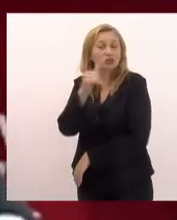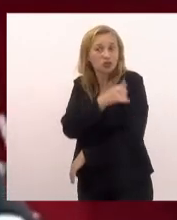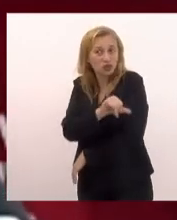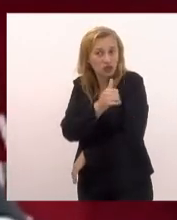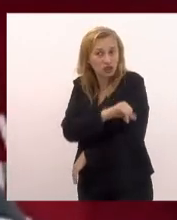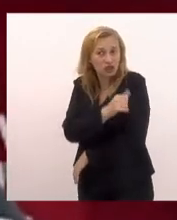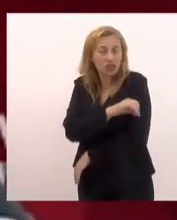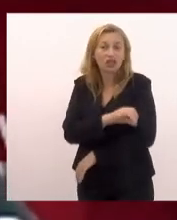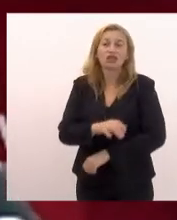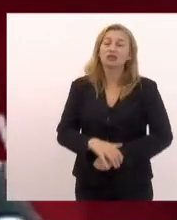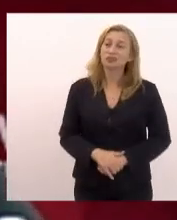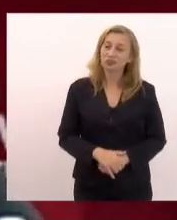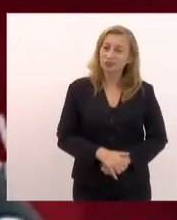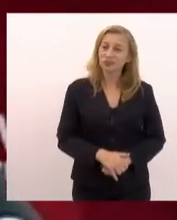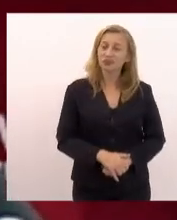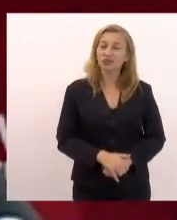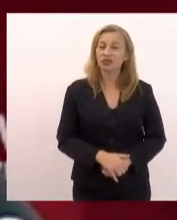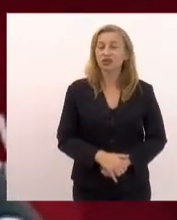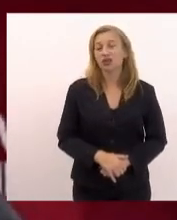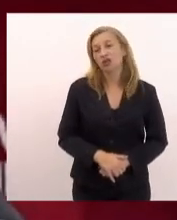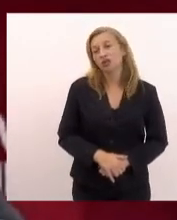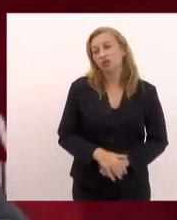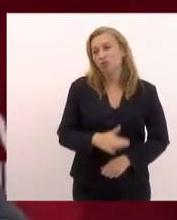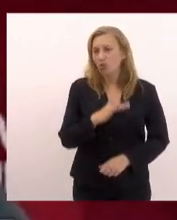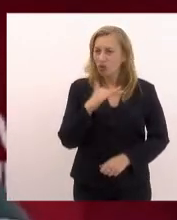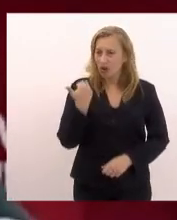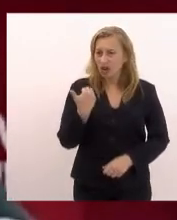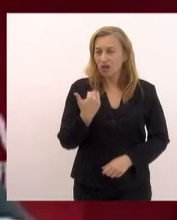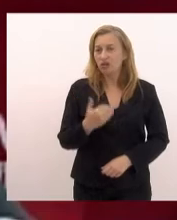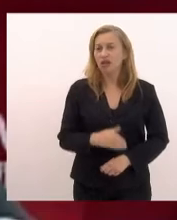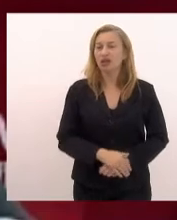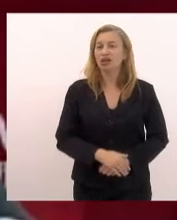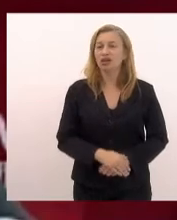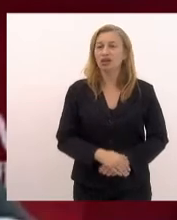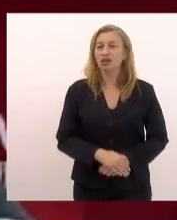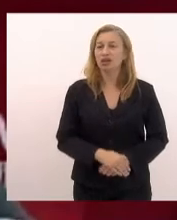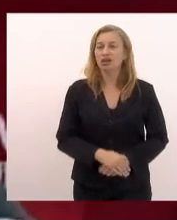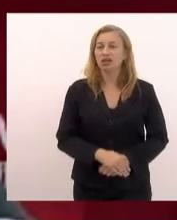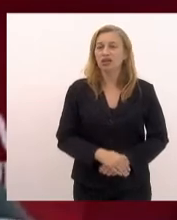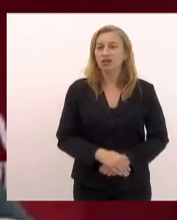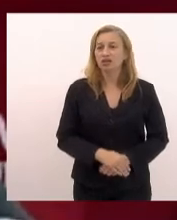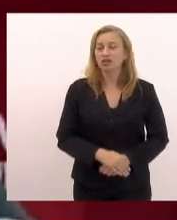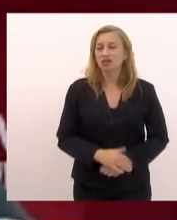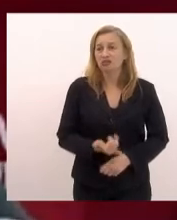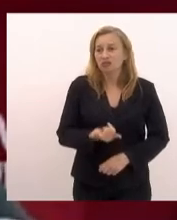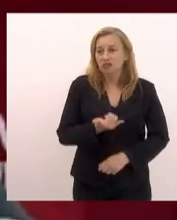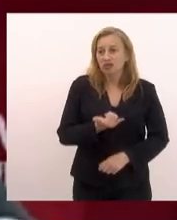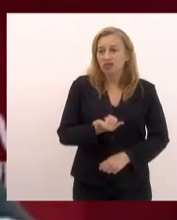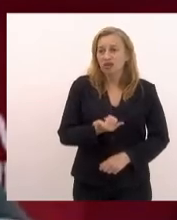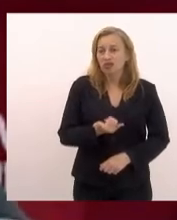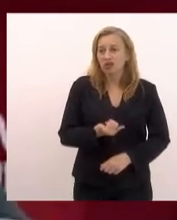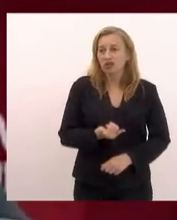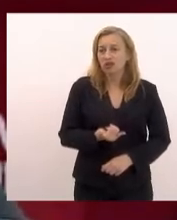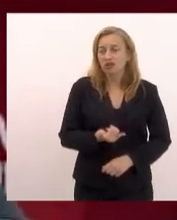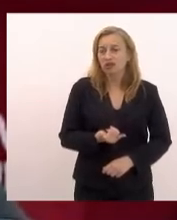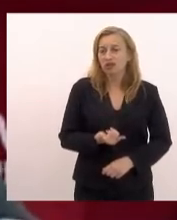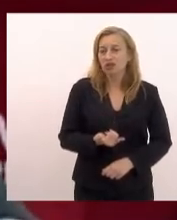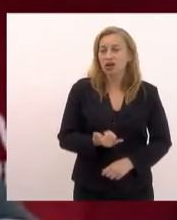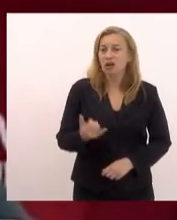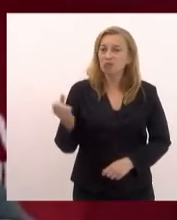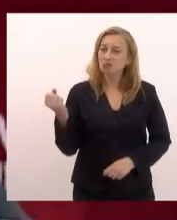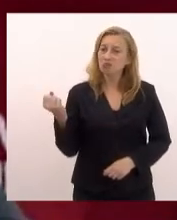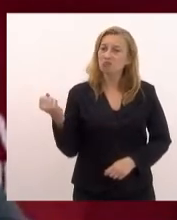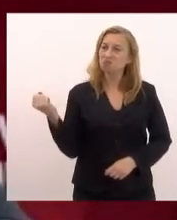carioca, a Moise, que veio a ser vítima de um homicídio, uma ação bruta